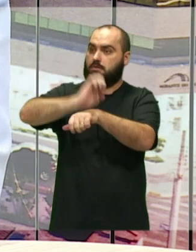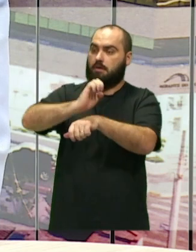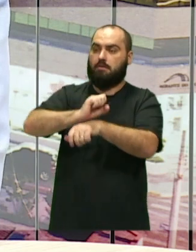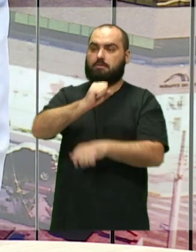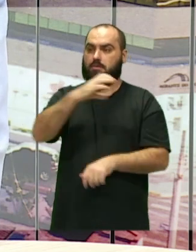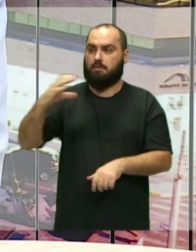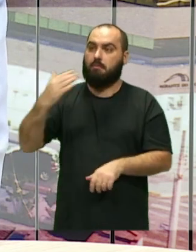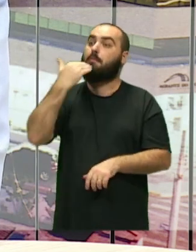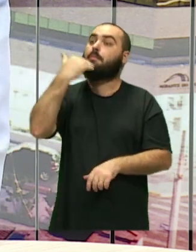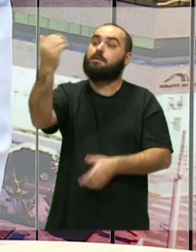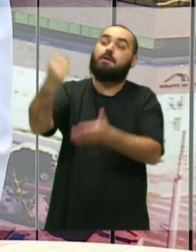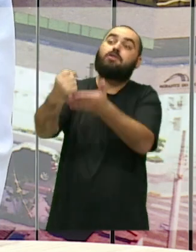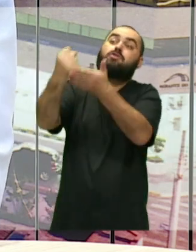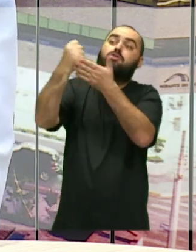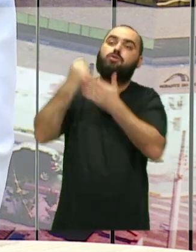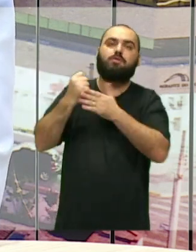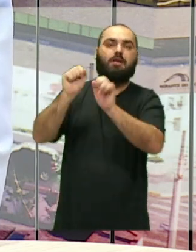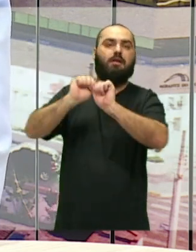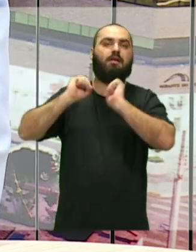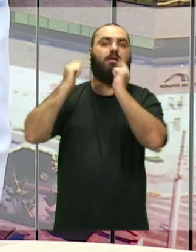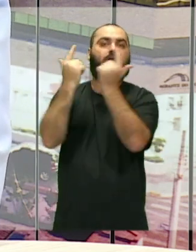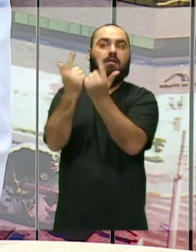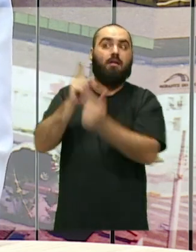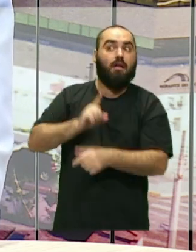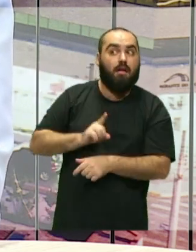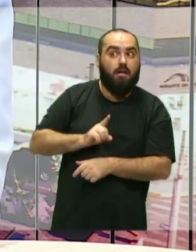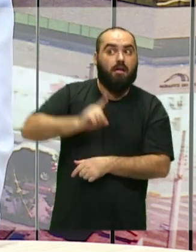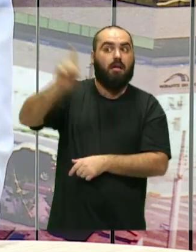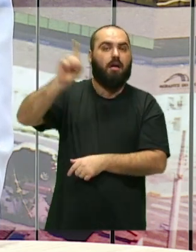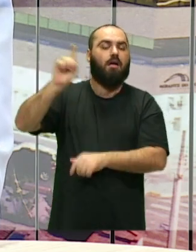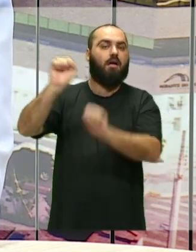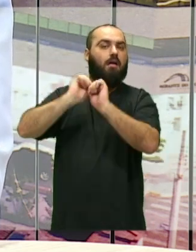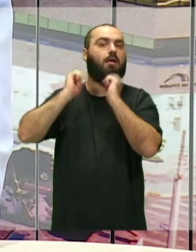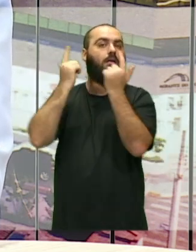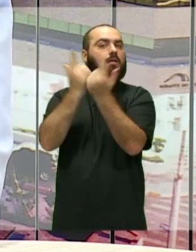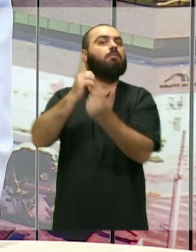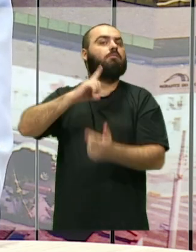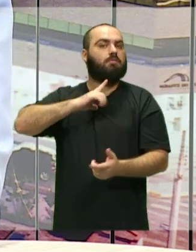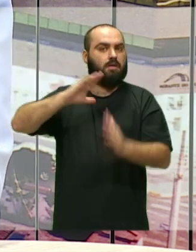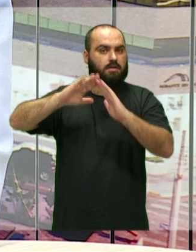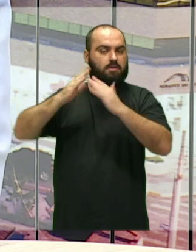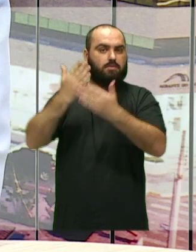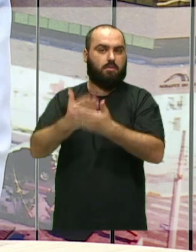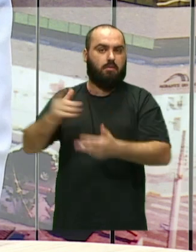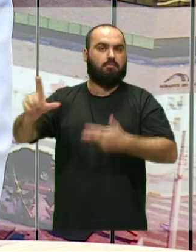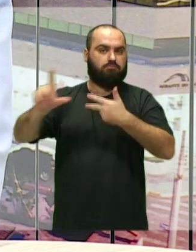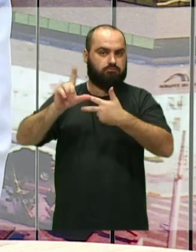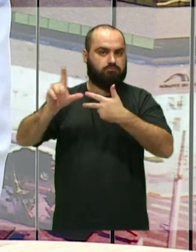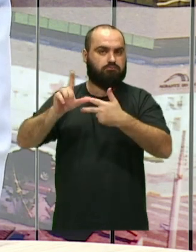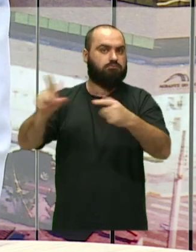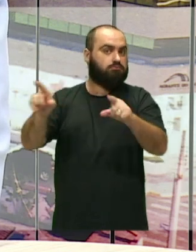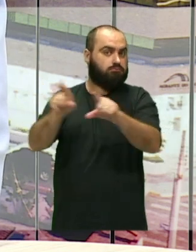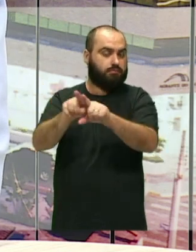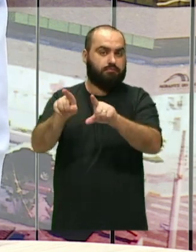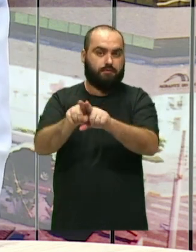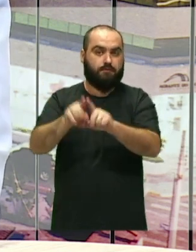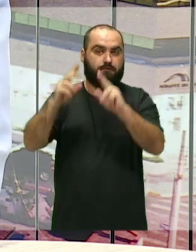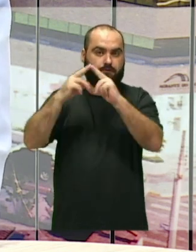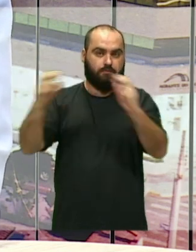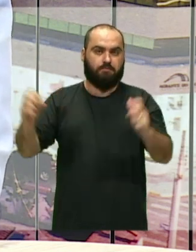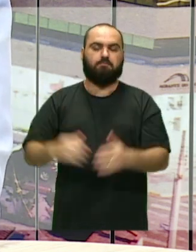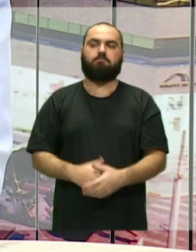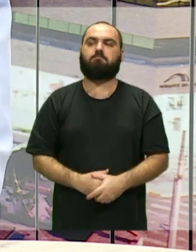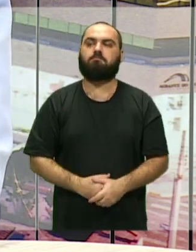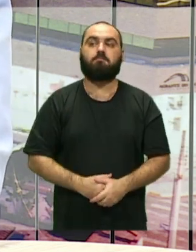pedimos ajuda para alesk existe a escola do Legislativo na Assembleia Legislativa em Florianópolis